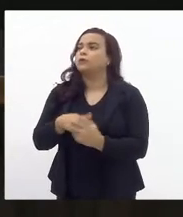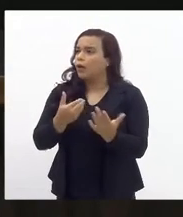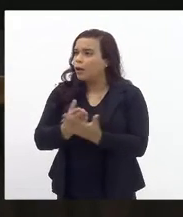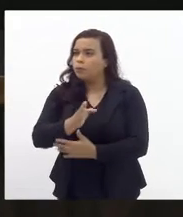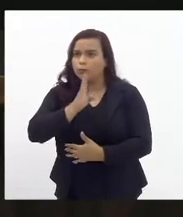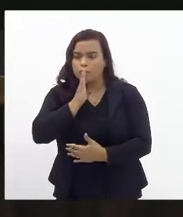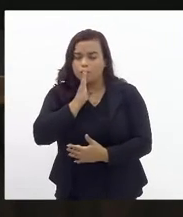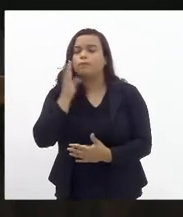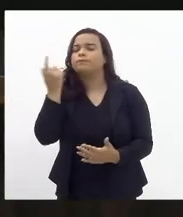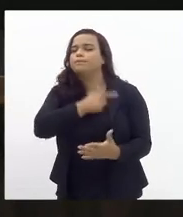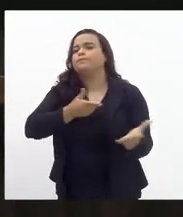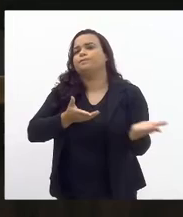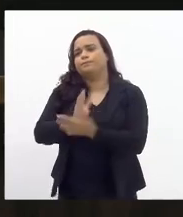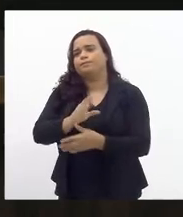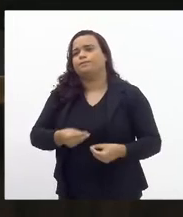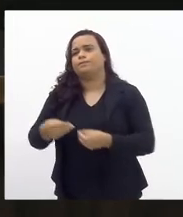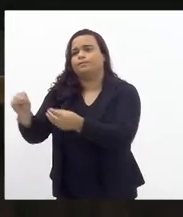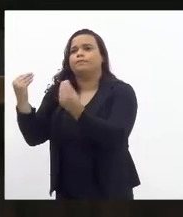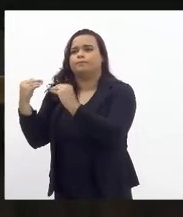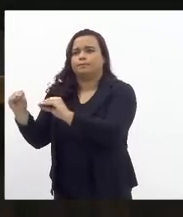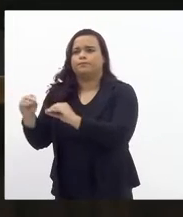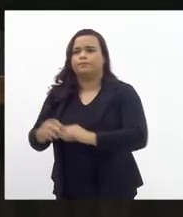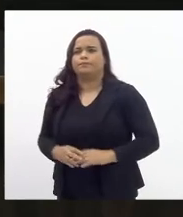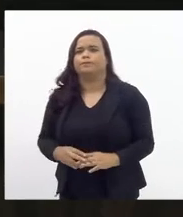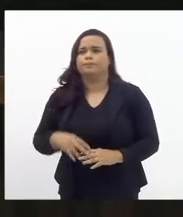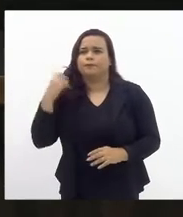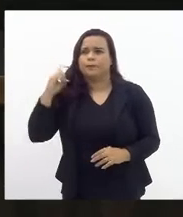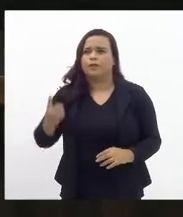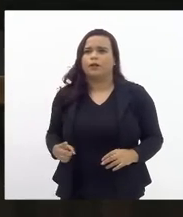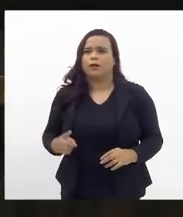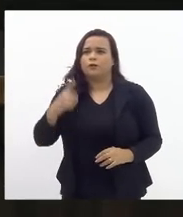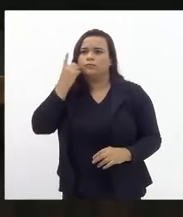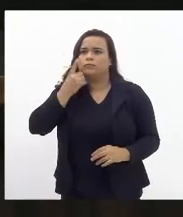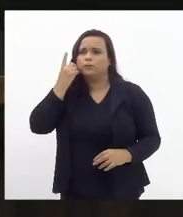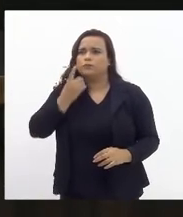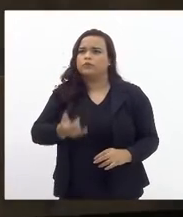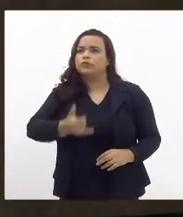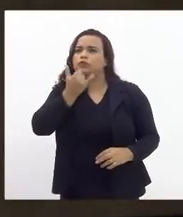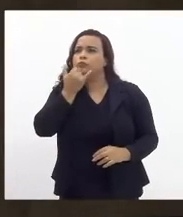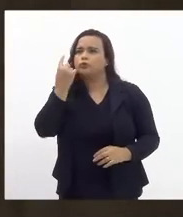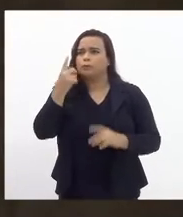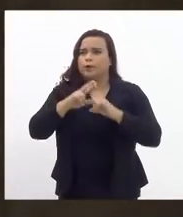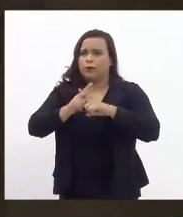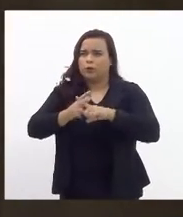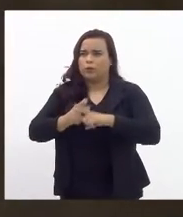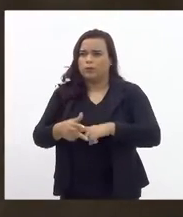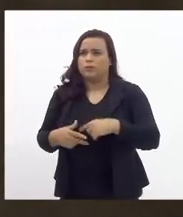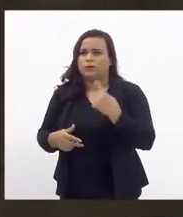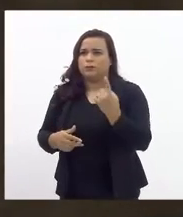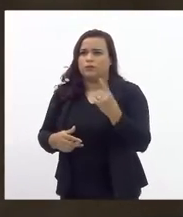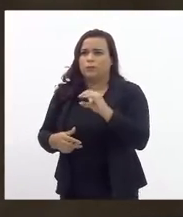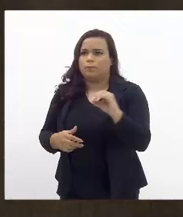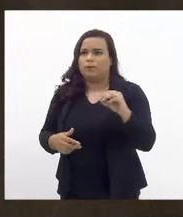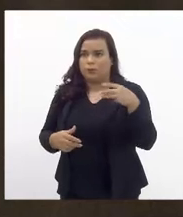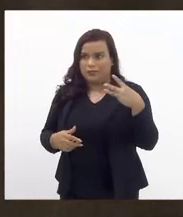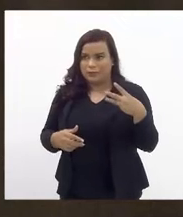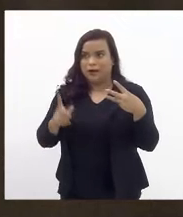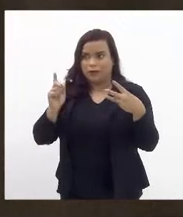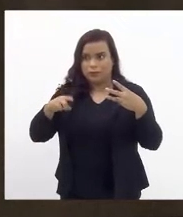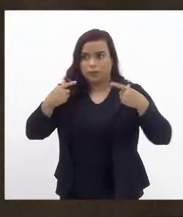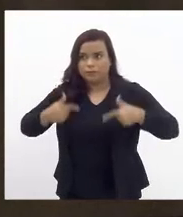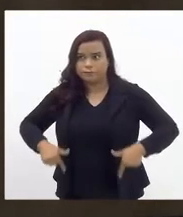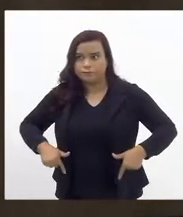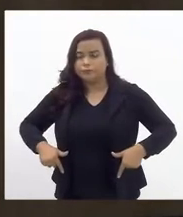estão. Aprovado, vai à promulgação. Deputada Senhora Dani Presidenta, Monteiro. Desculpa aqui, só uma correção, 1003 é abstenção. E